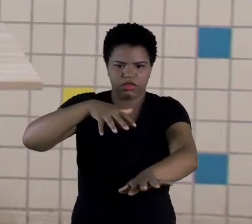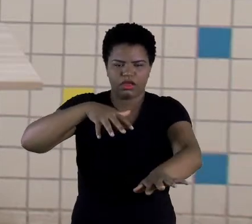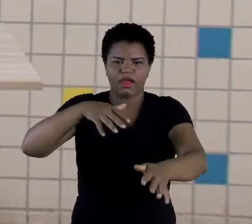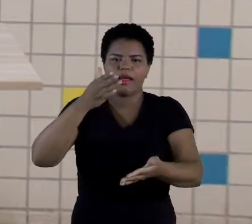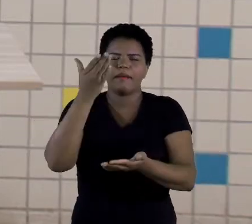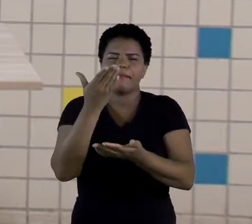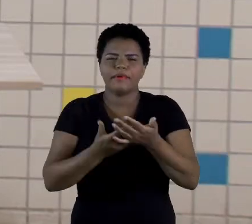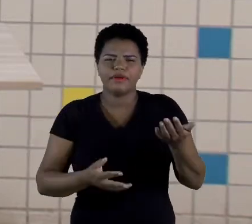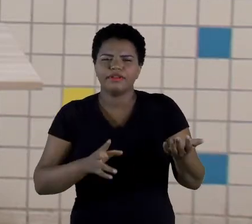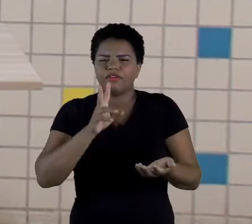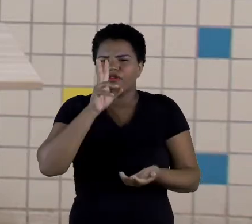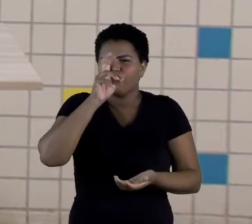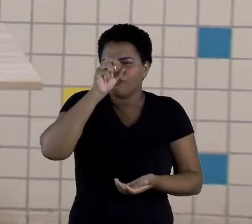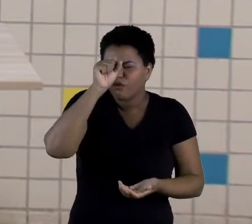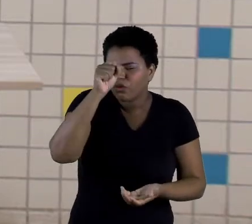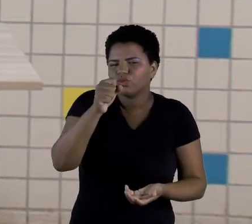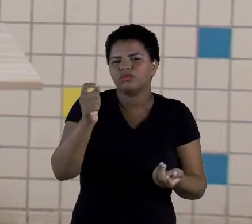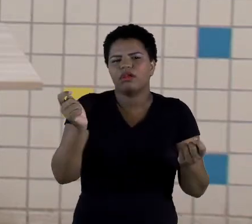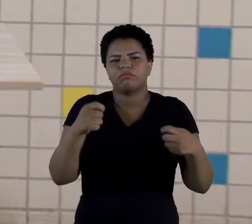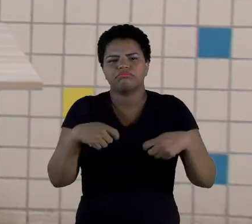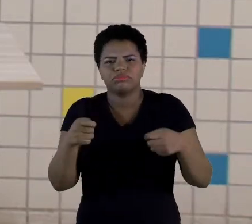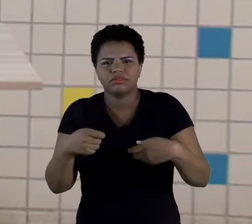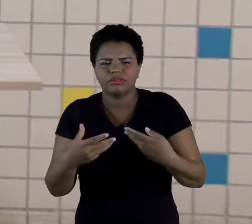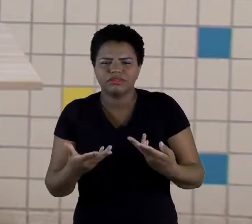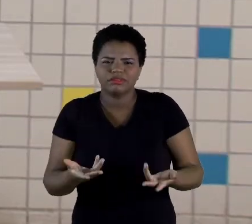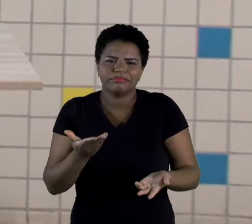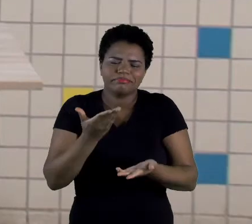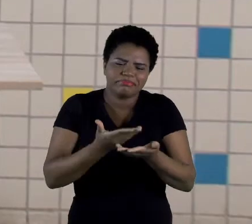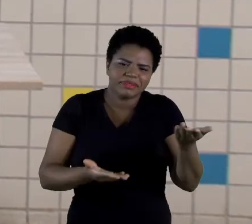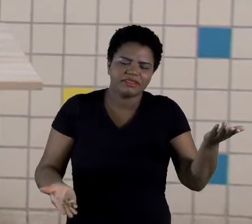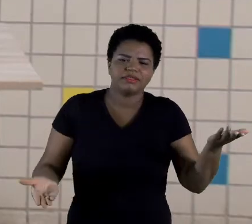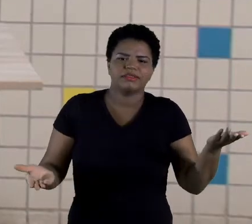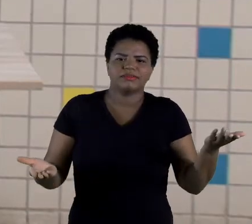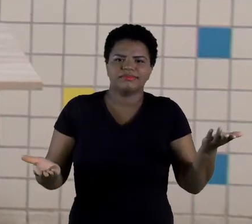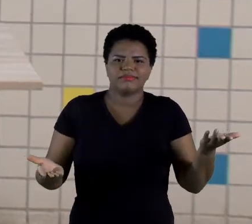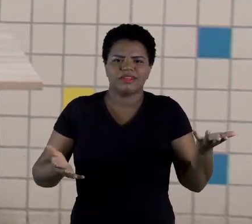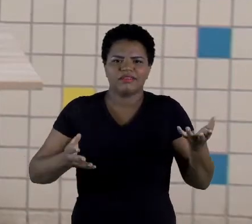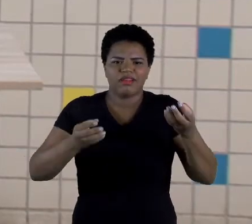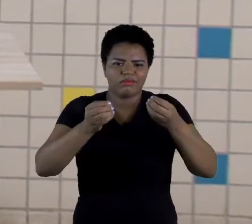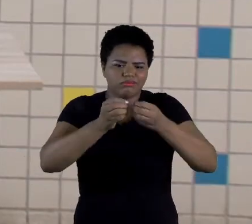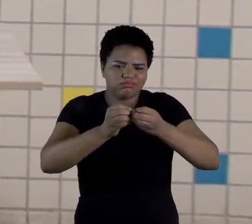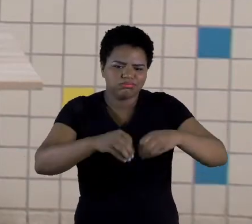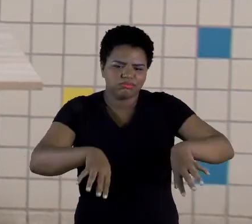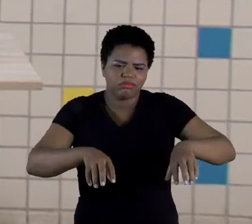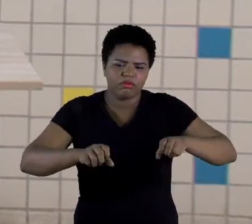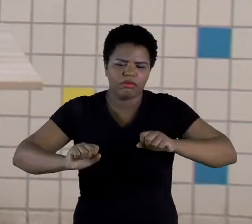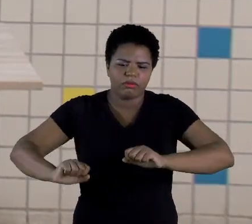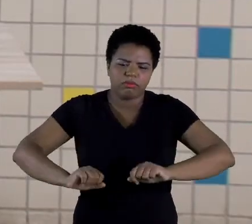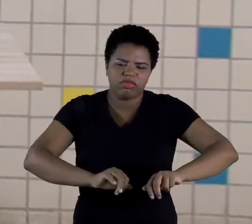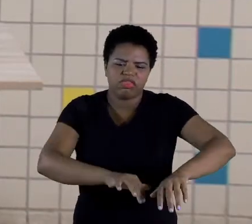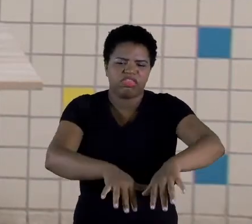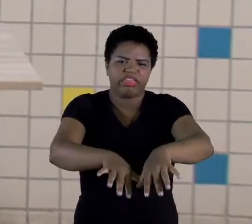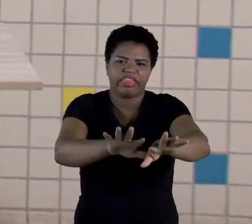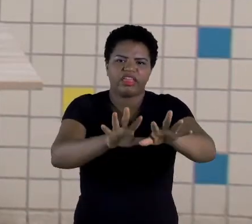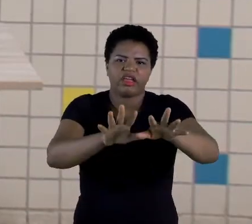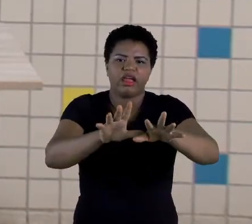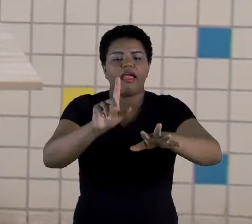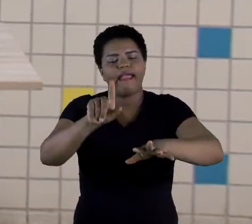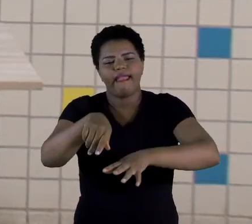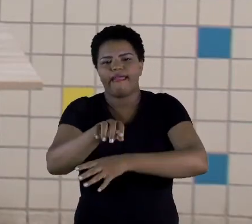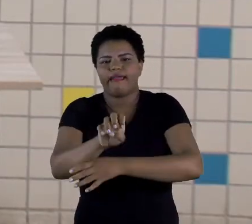sua capacidade. E aí todo aquilo ali vai sendo destruído, vai sendo carregado. É o que nós chamamos de